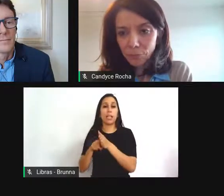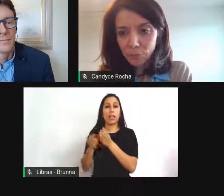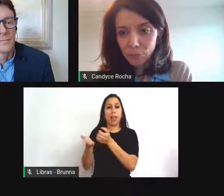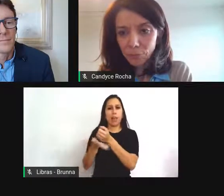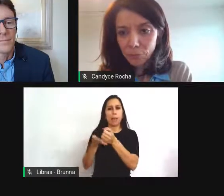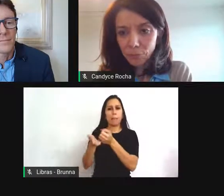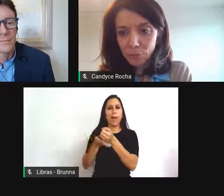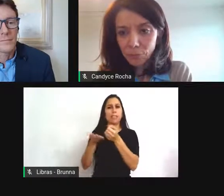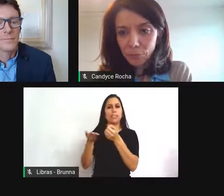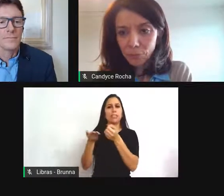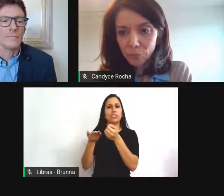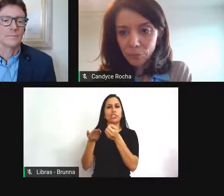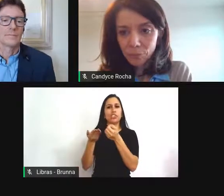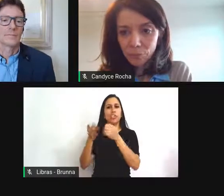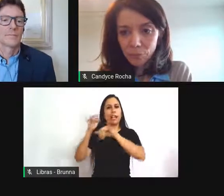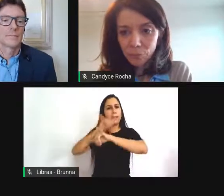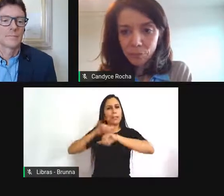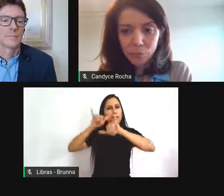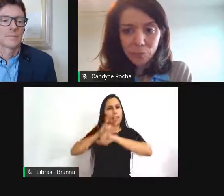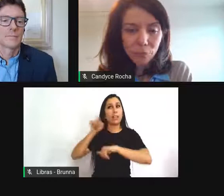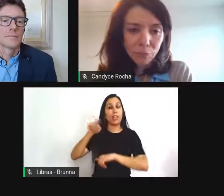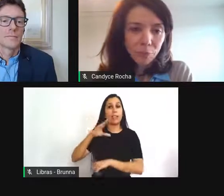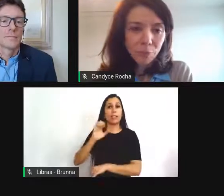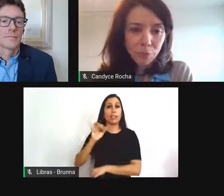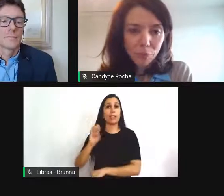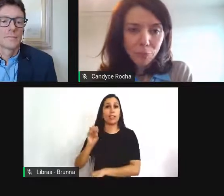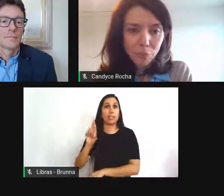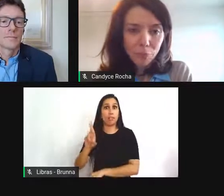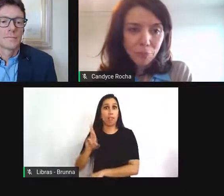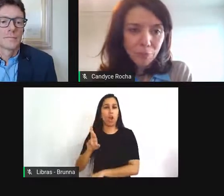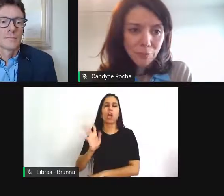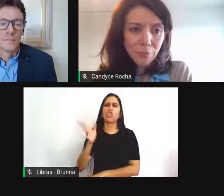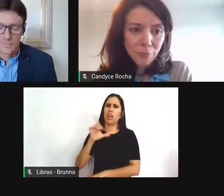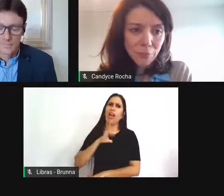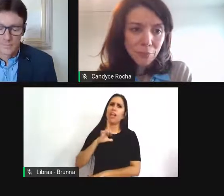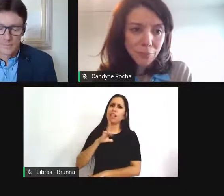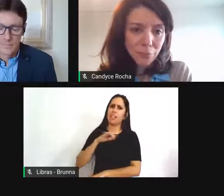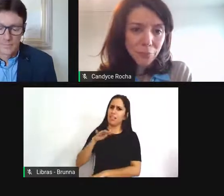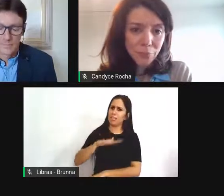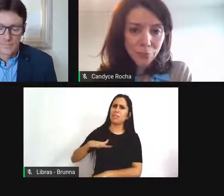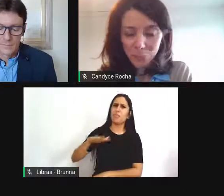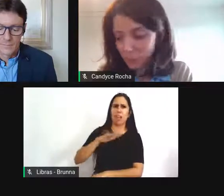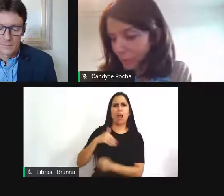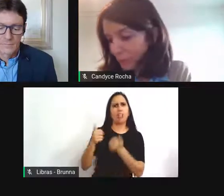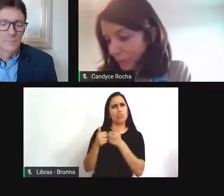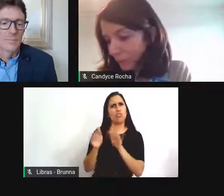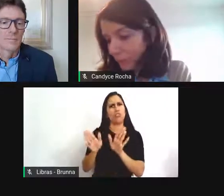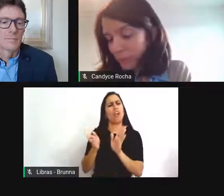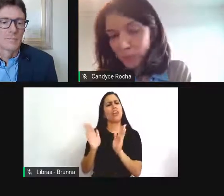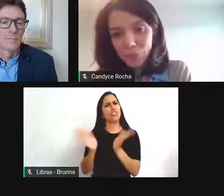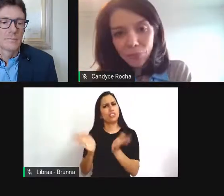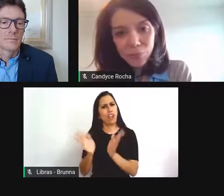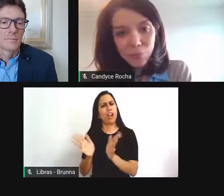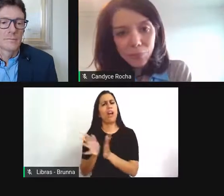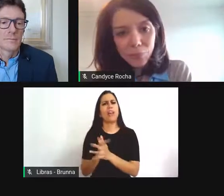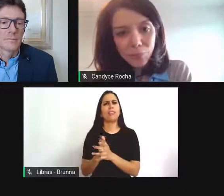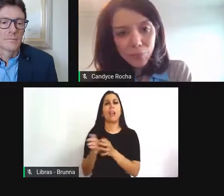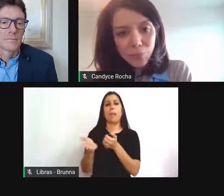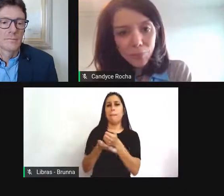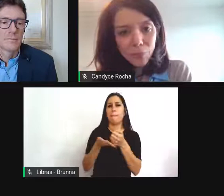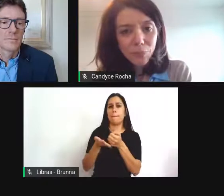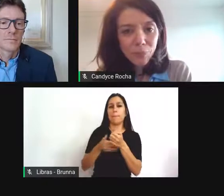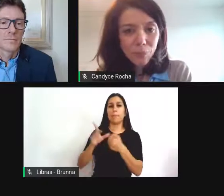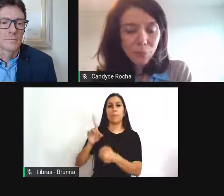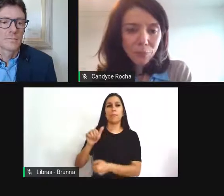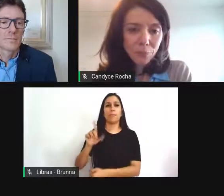GitHub do CEFOR. O CEFOR já abre um pouco esse espaço e, por exemplo, colocar base de dados, ou